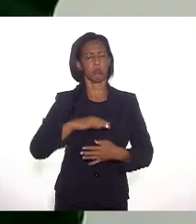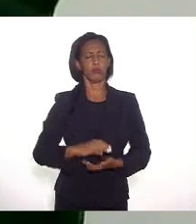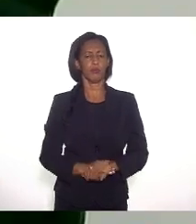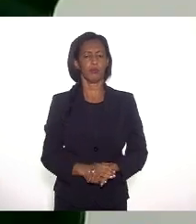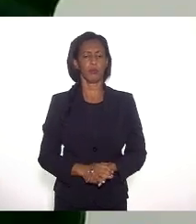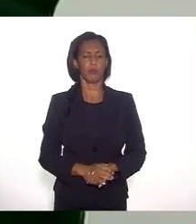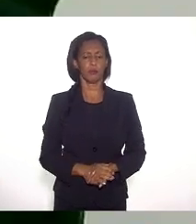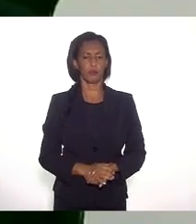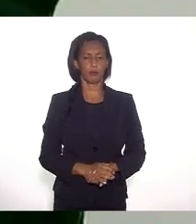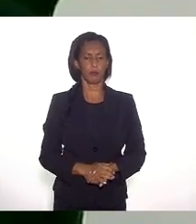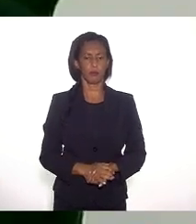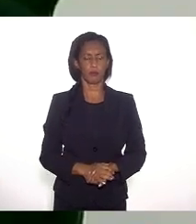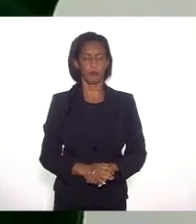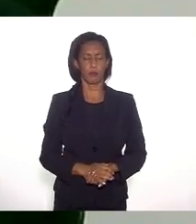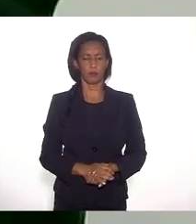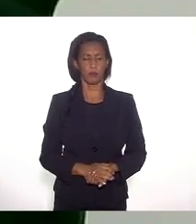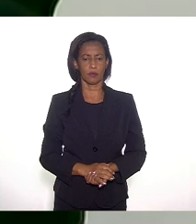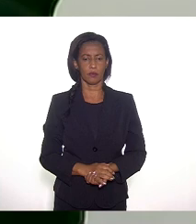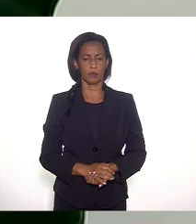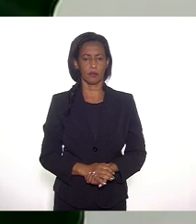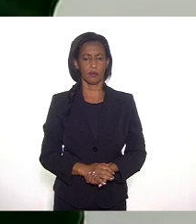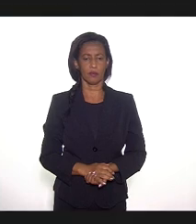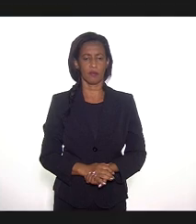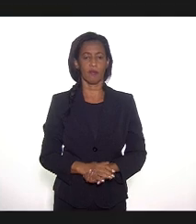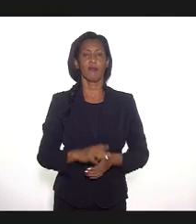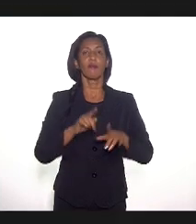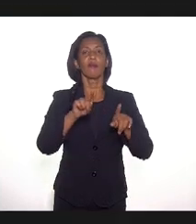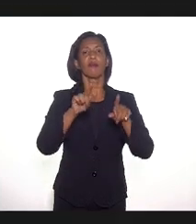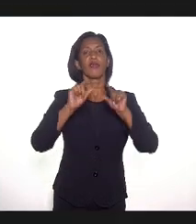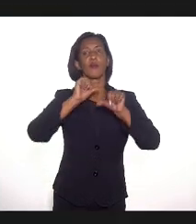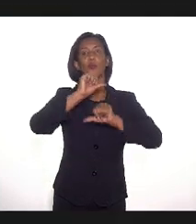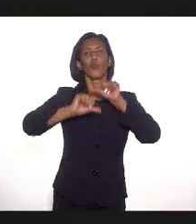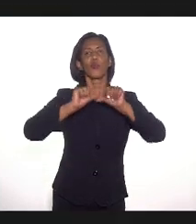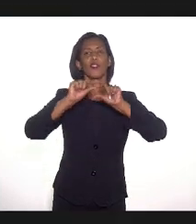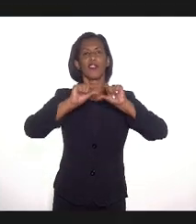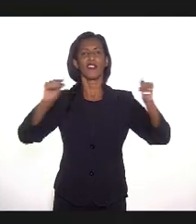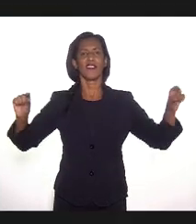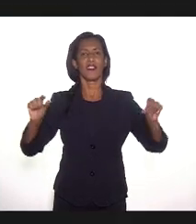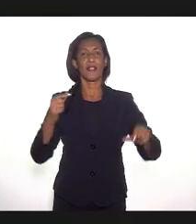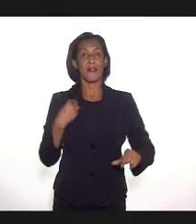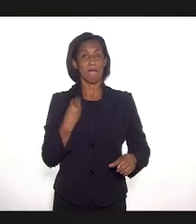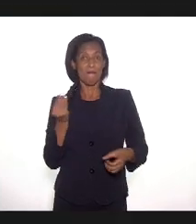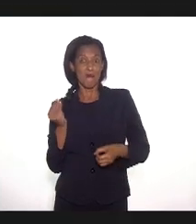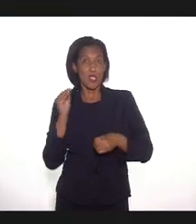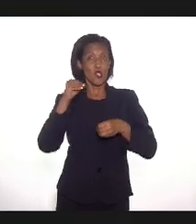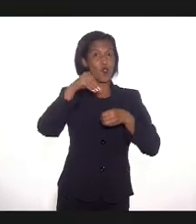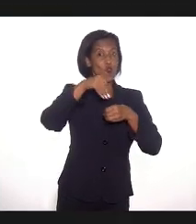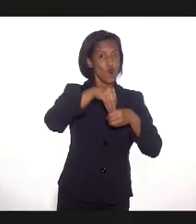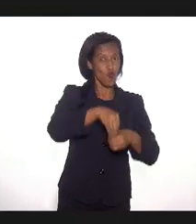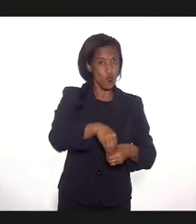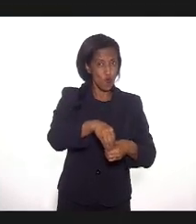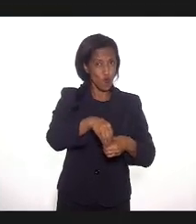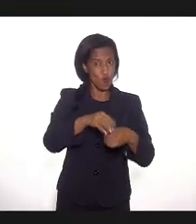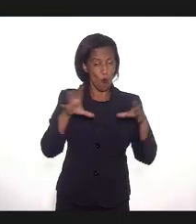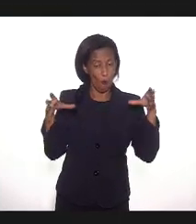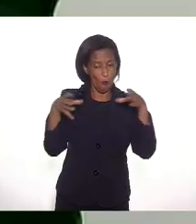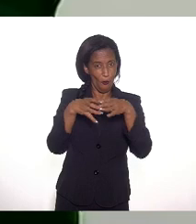quero agradecer. Você pode dizer, em vez de dizer não me deixem só, você pode dizer me incluam no consenso